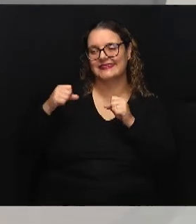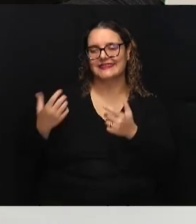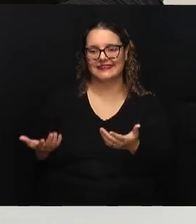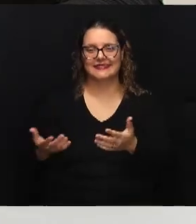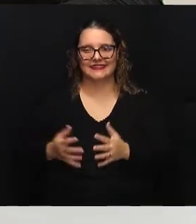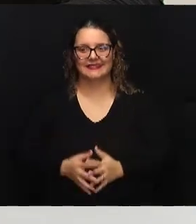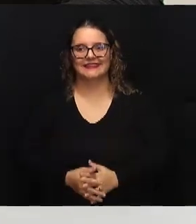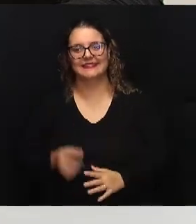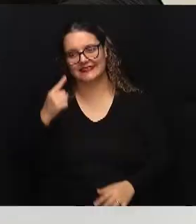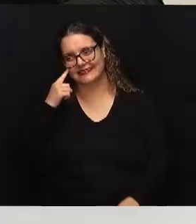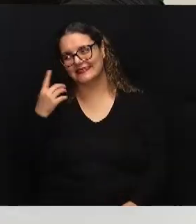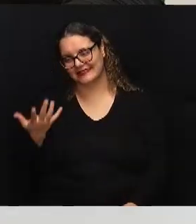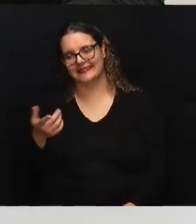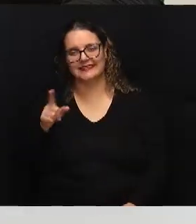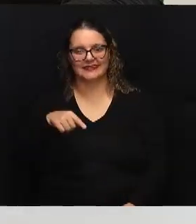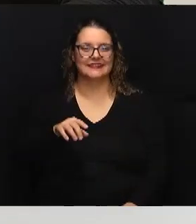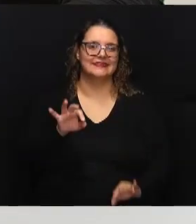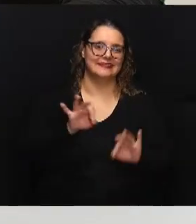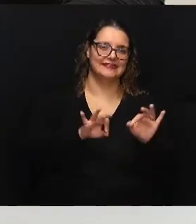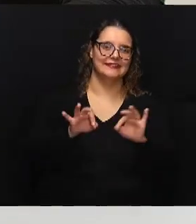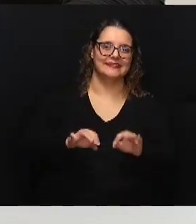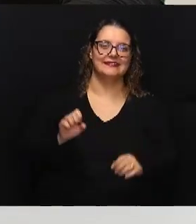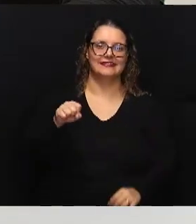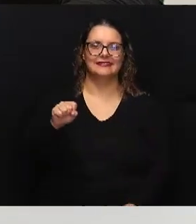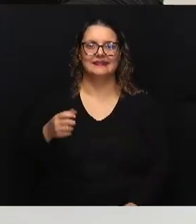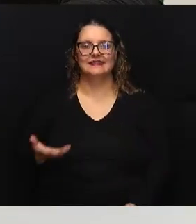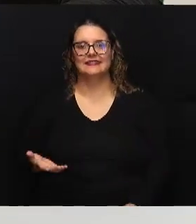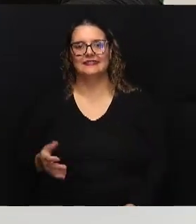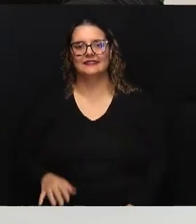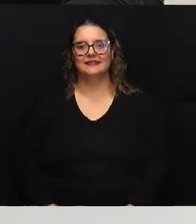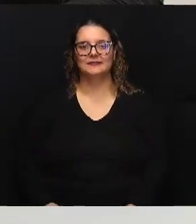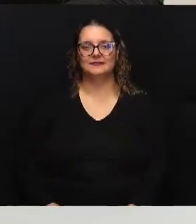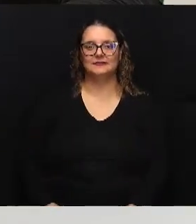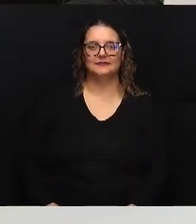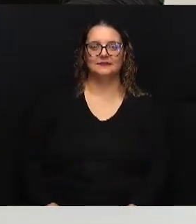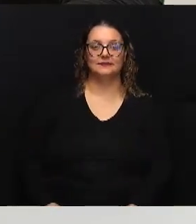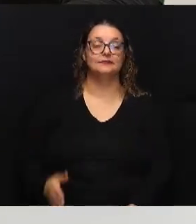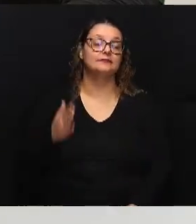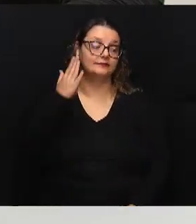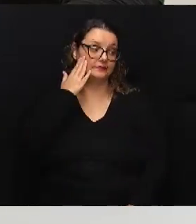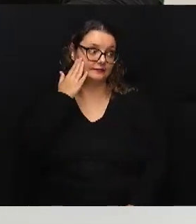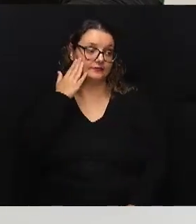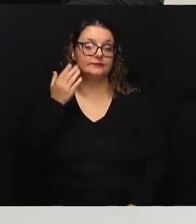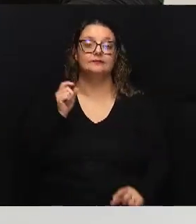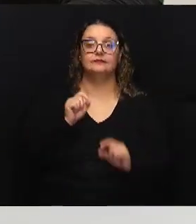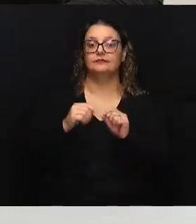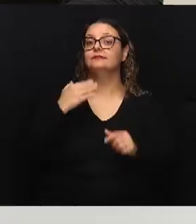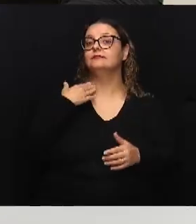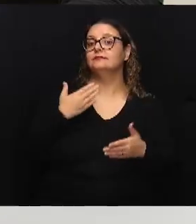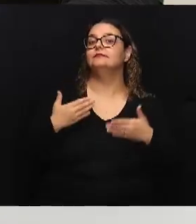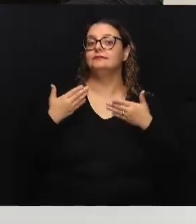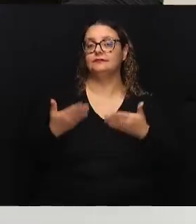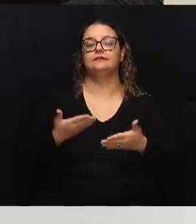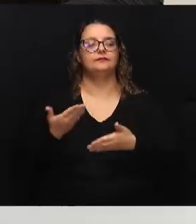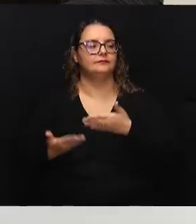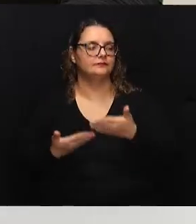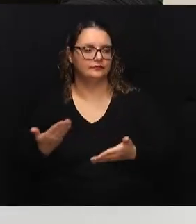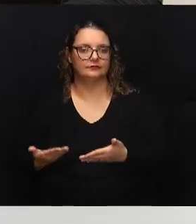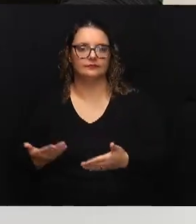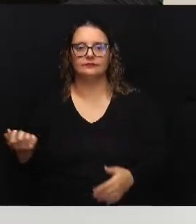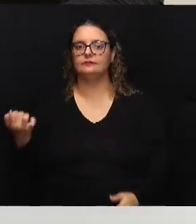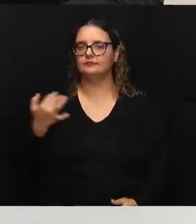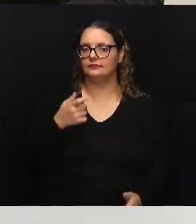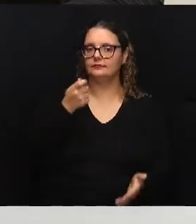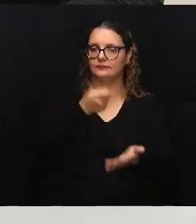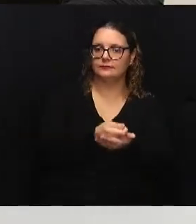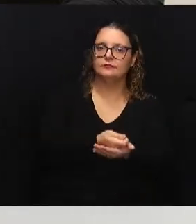É a ideia, né, professor? Exatamente. Então, você saber exatamente o que os bancos te oferecem de serviços e quanto você está